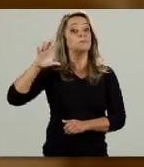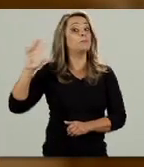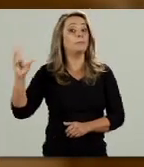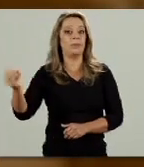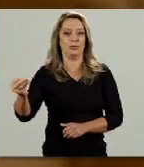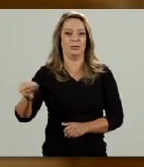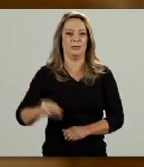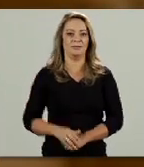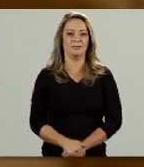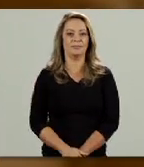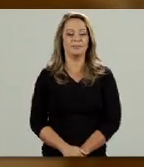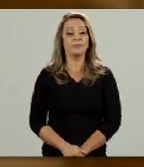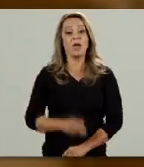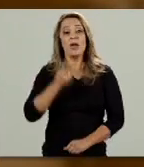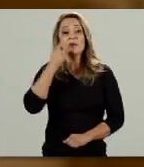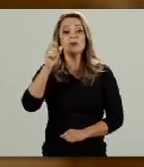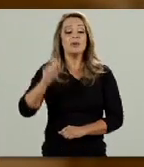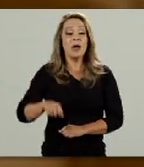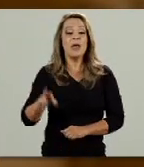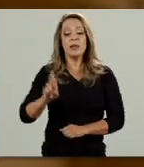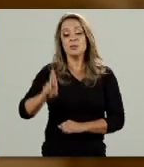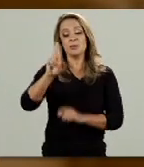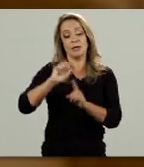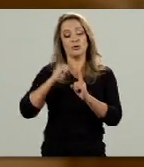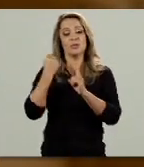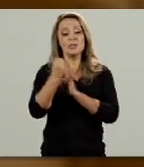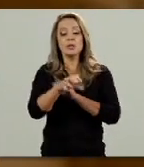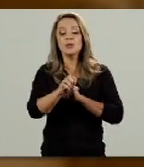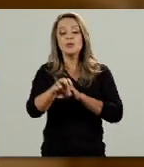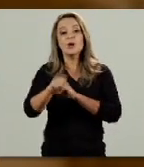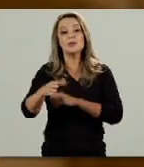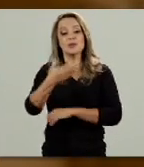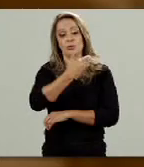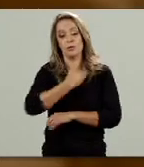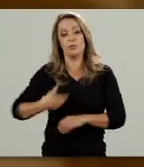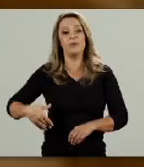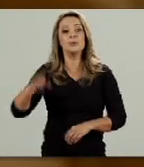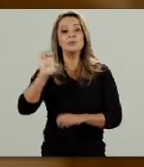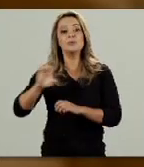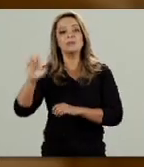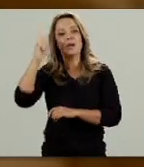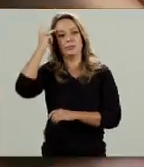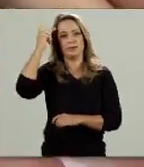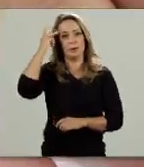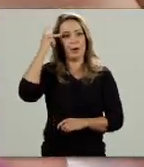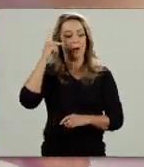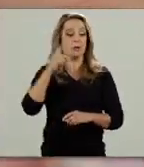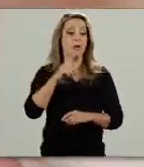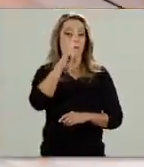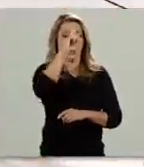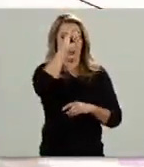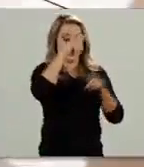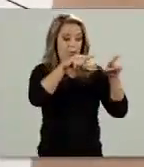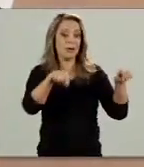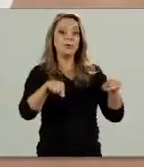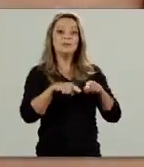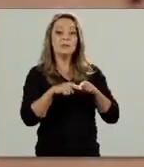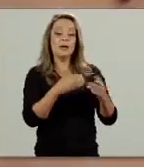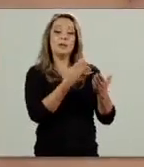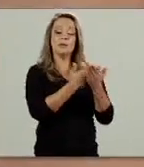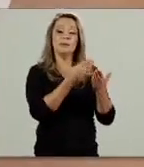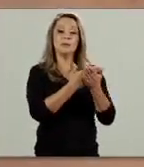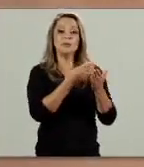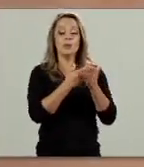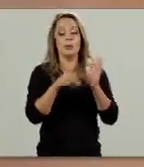qualidade, a todas. Eu chamo isso de responsabilidade social da educação pública aqui no estado de São Paulo. As classes hospitalares se encaixam